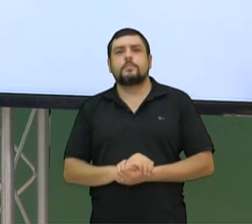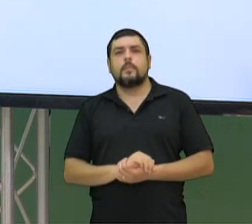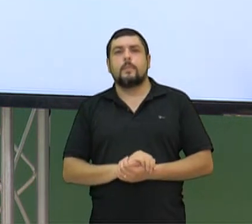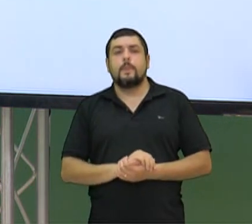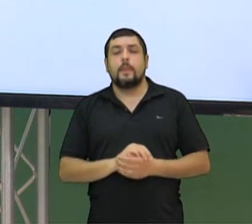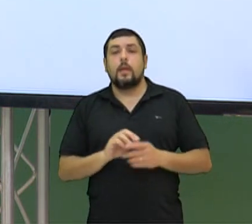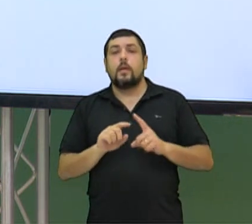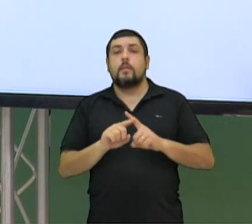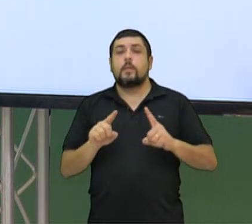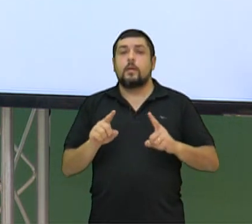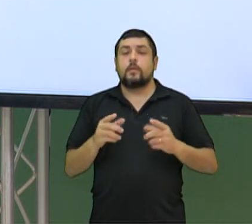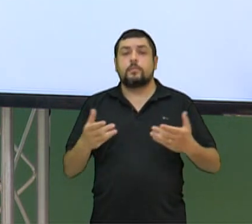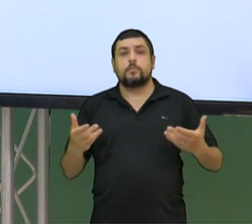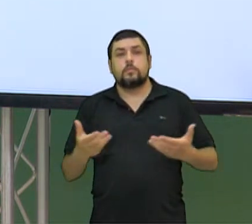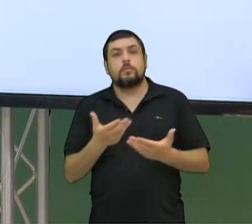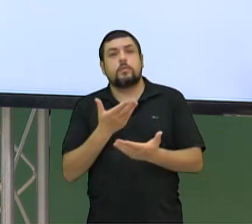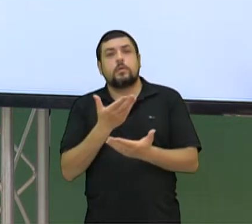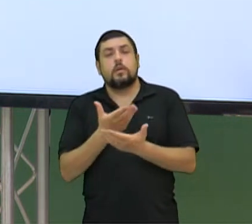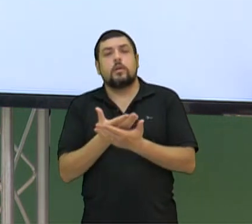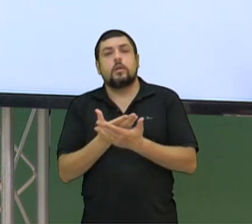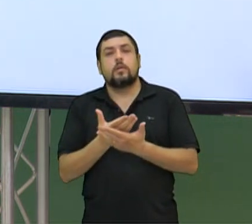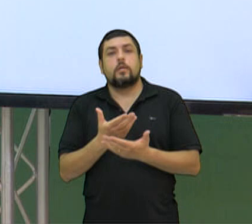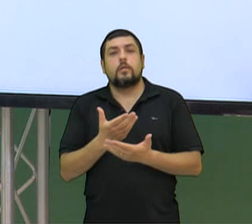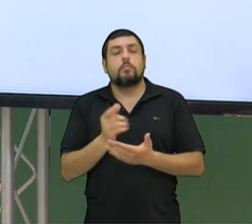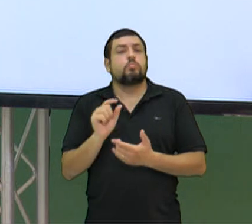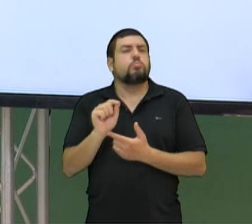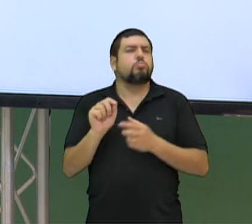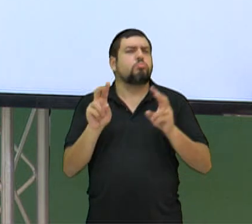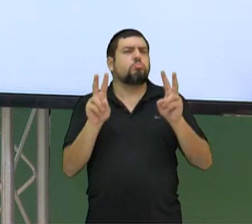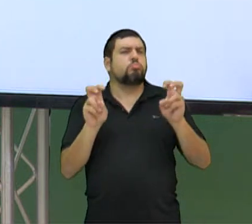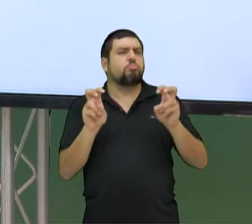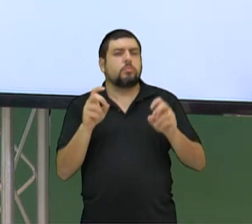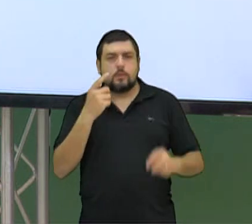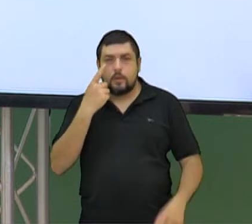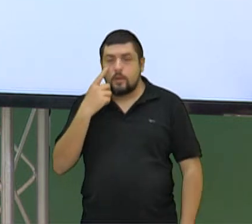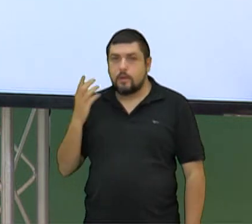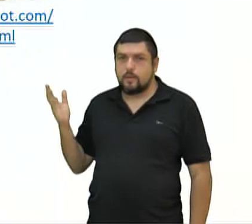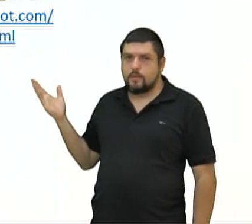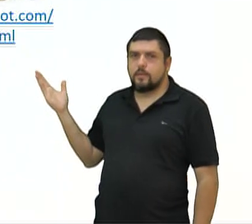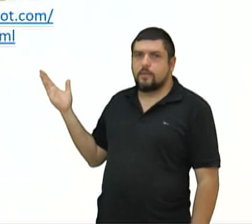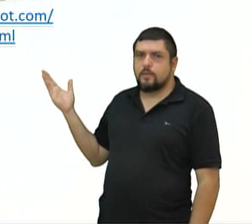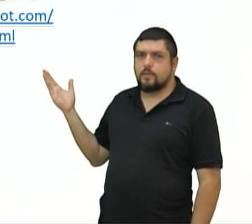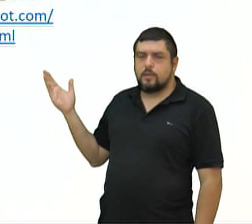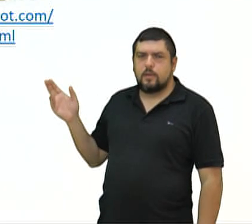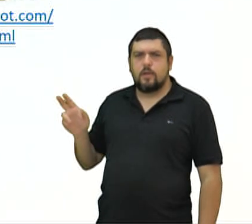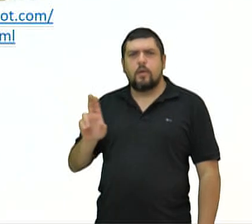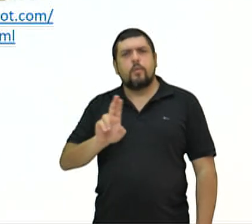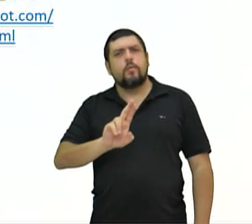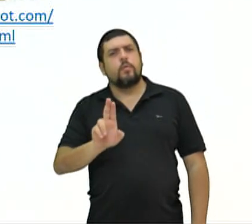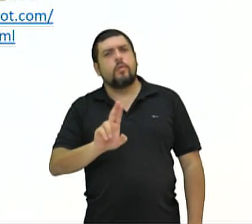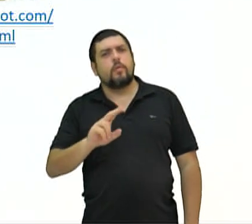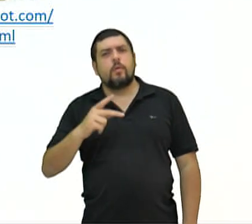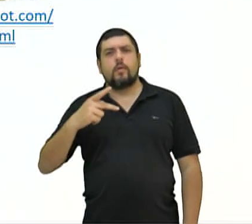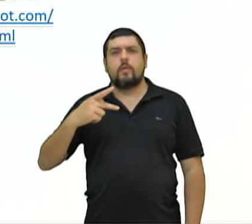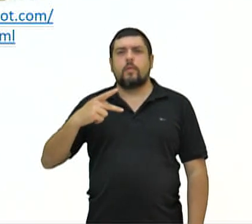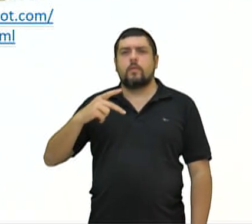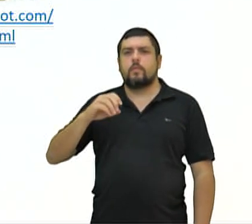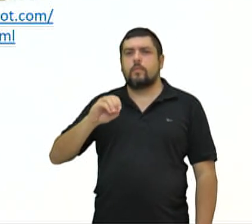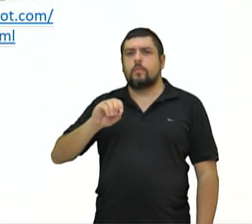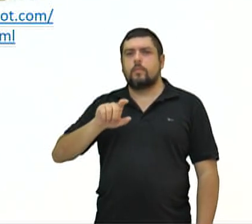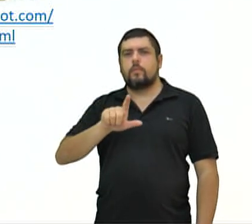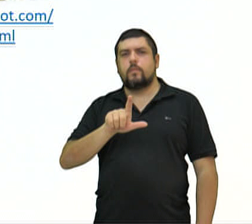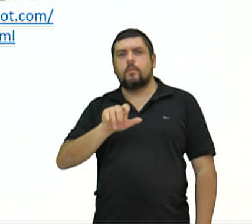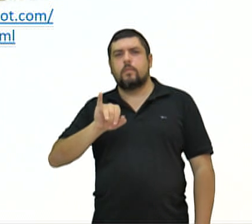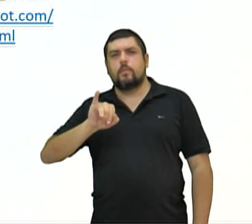sobre elas, as famosas polias ou roldanas, certo? Bem, o que são polias? São equipamentos capazes